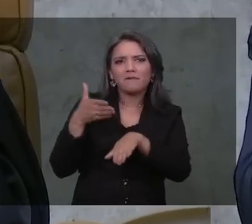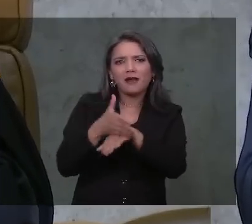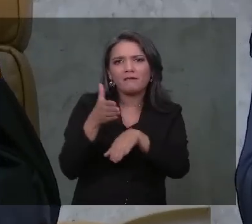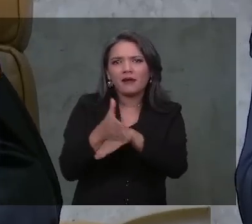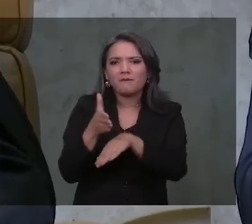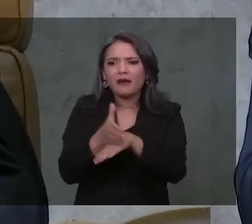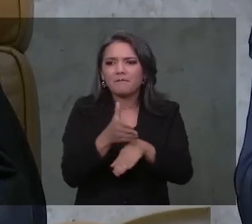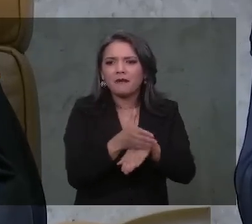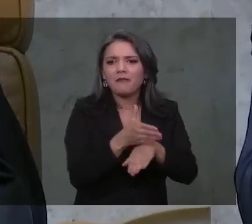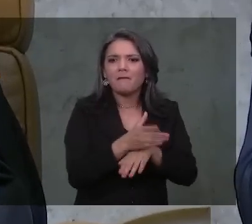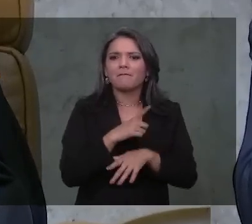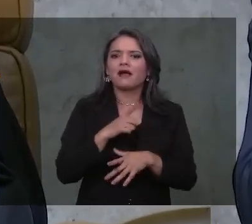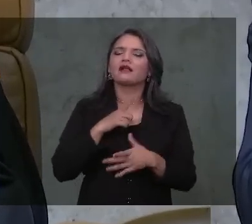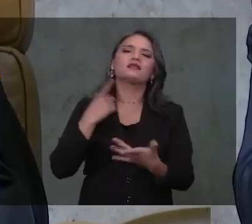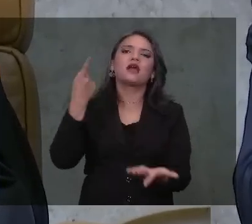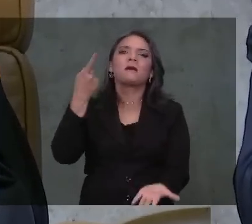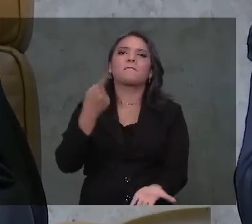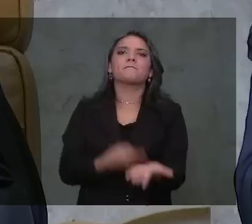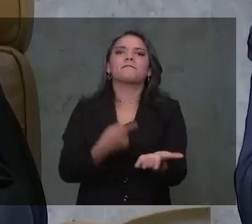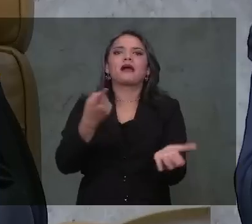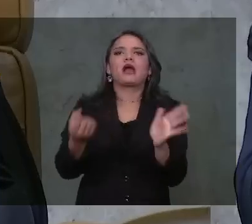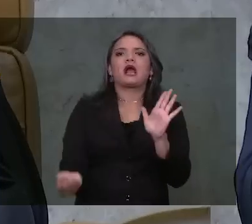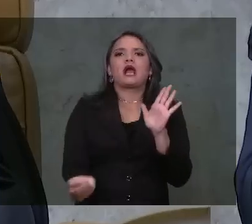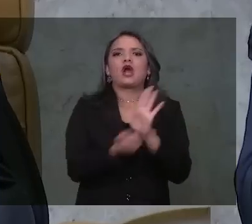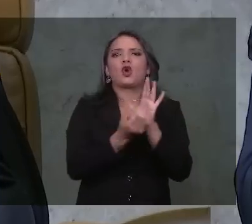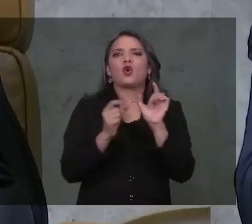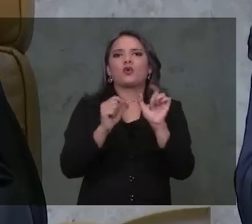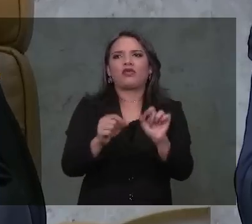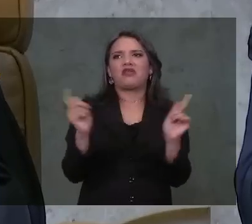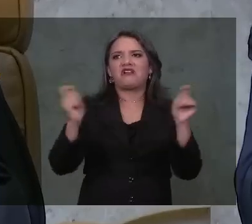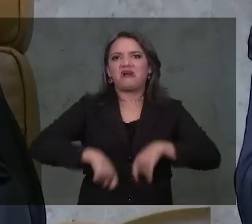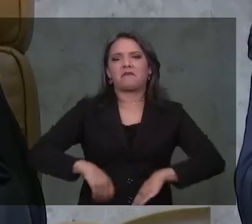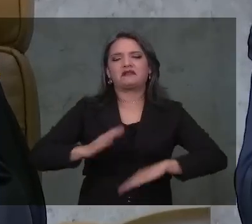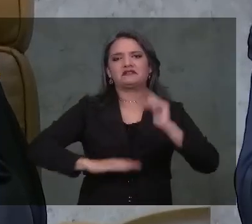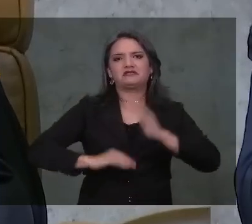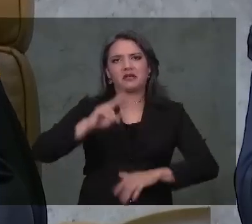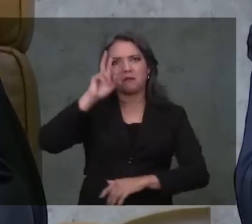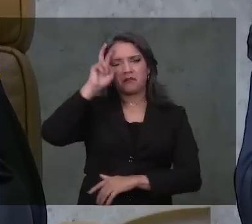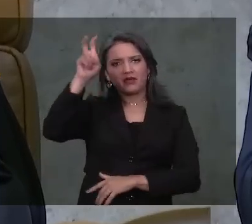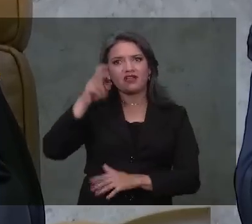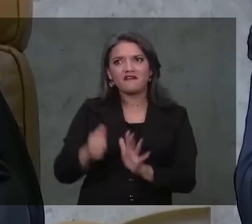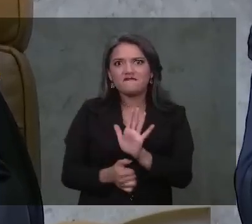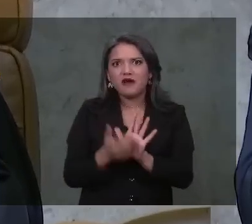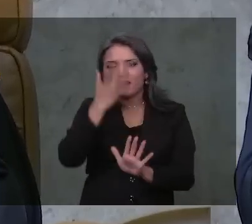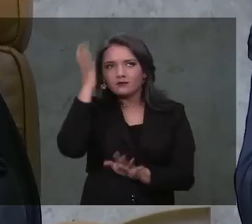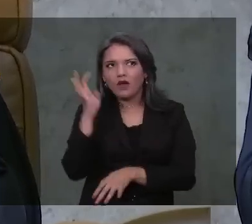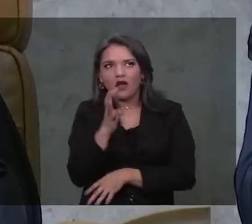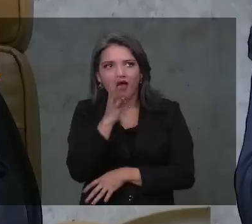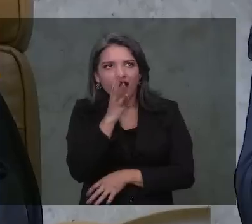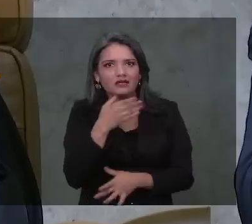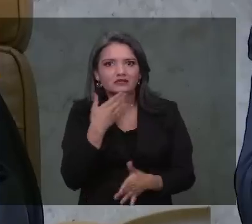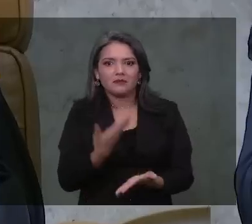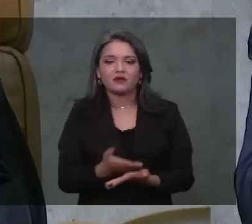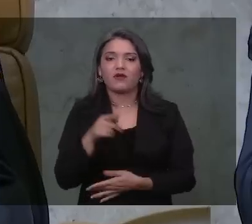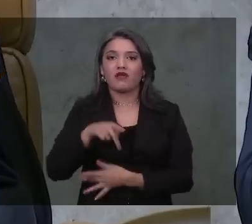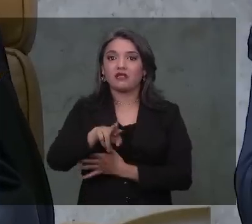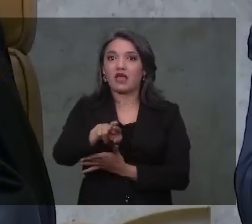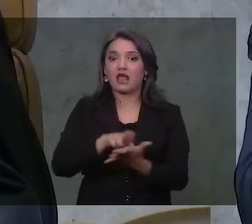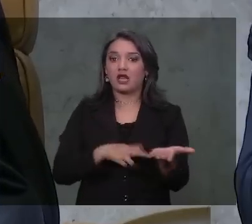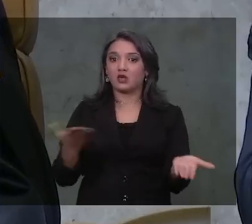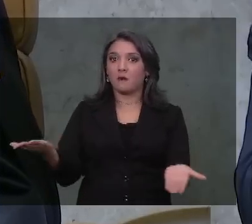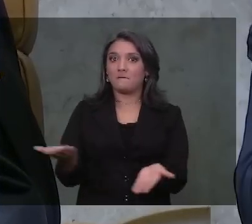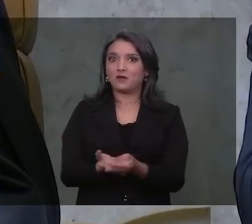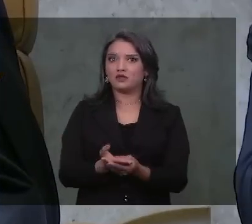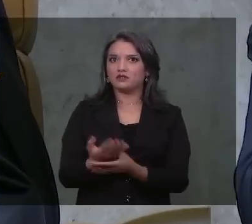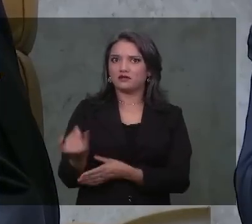deixou a marca da sua capacidade e uma legião de admiradores. Aqui no Supremo foi relatora de processos